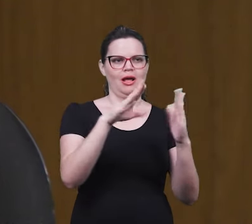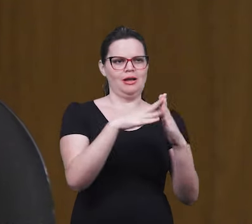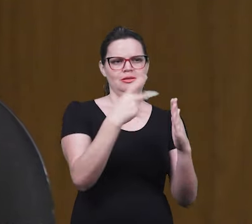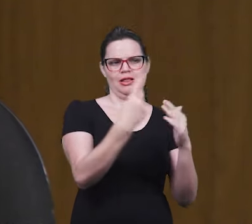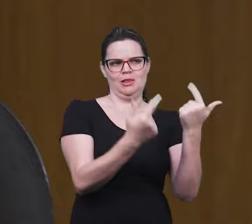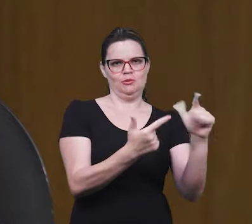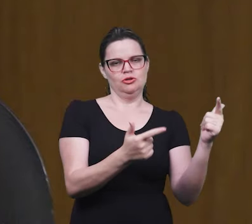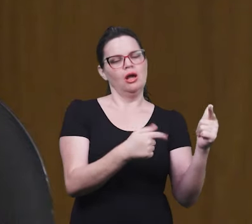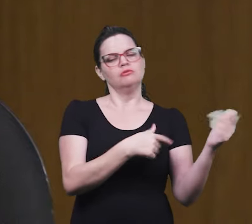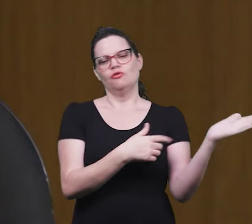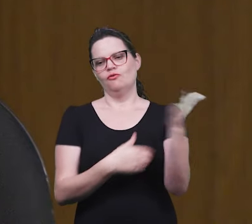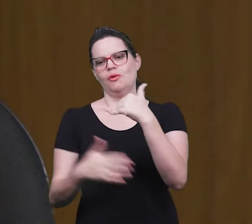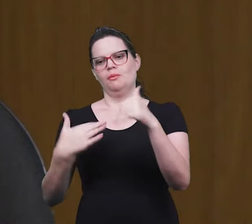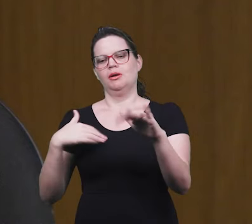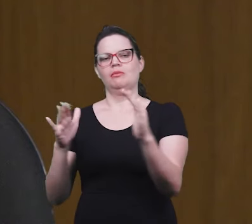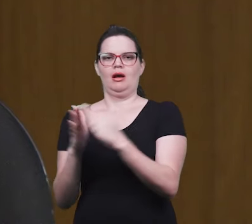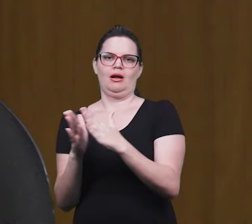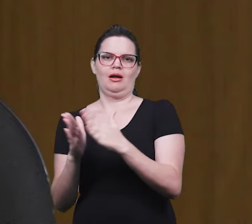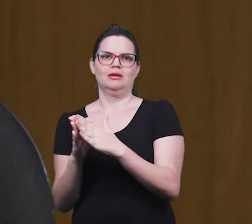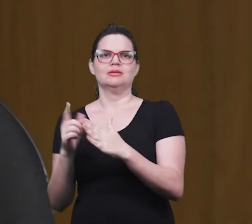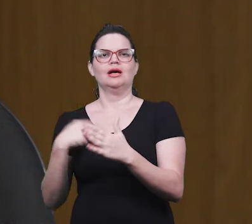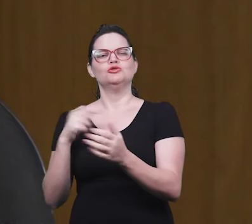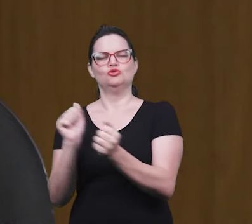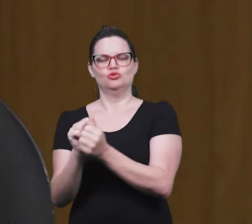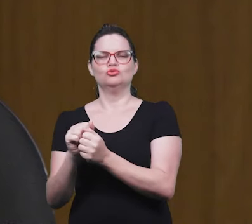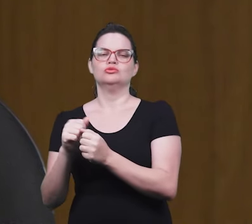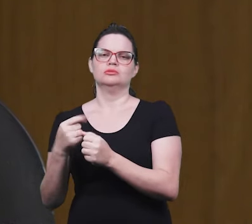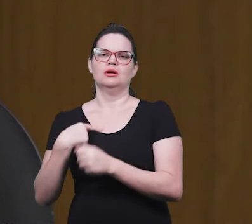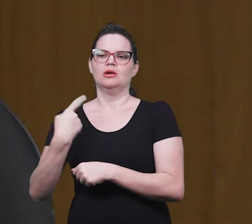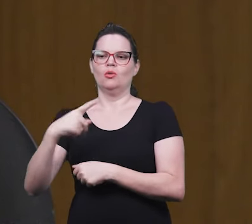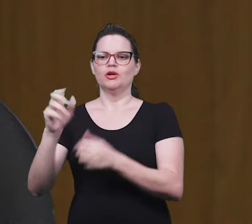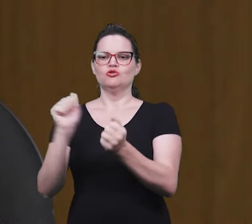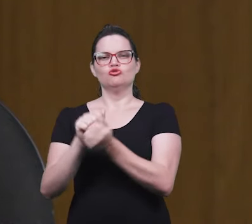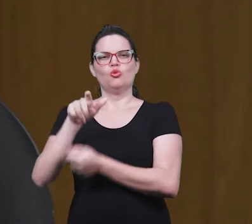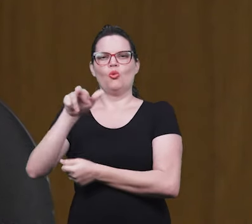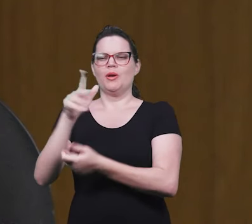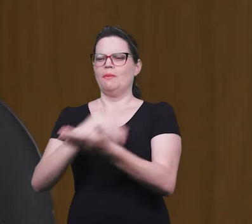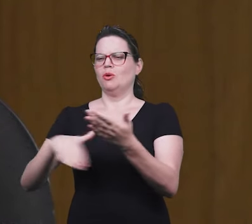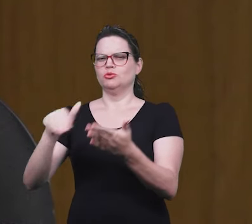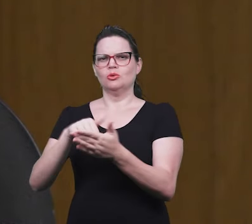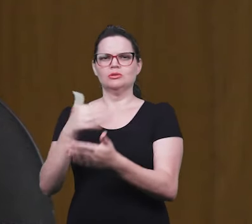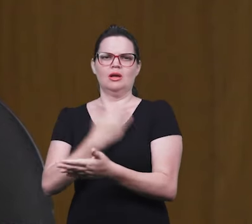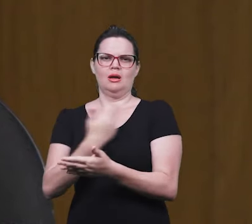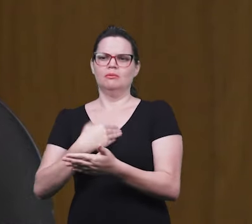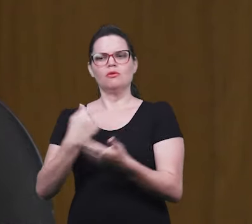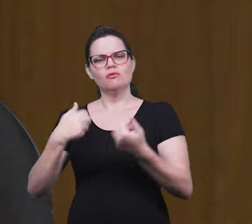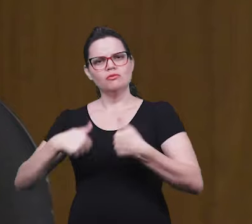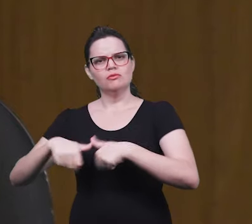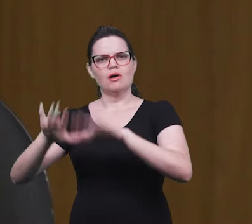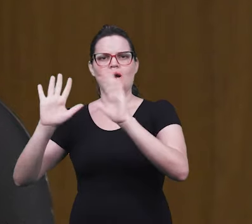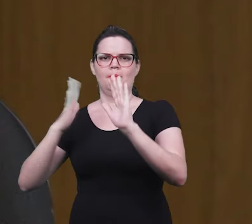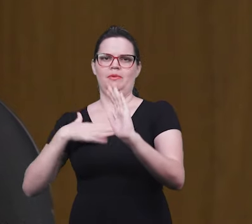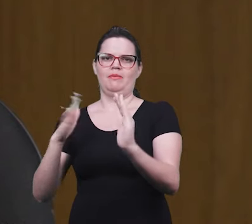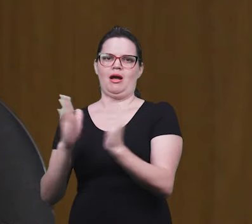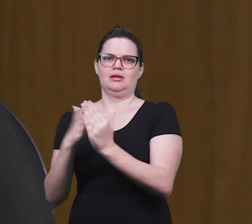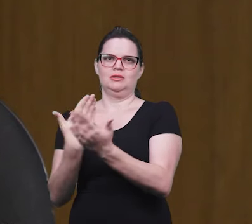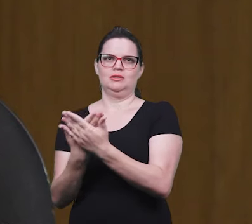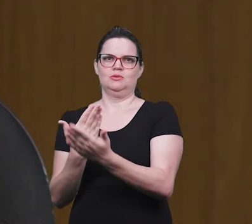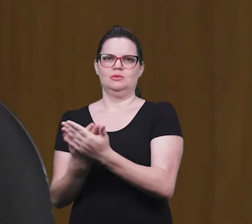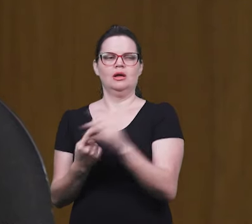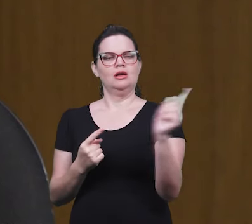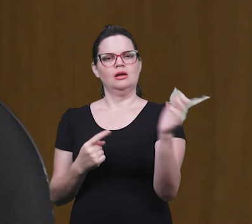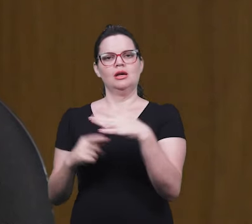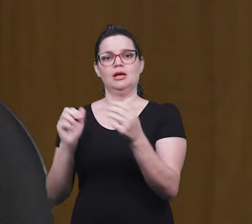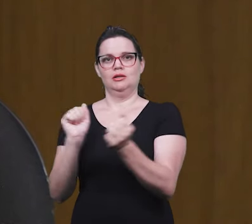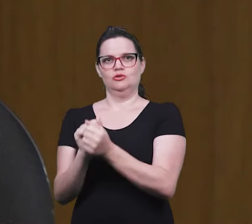E eu também ia para lá estudar, fazer os deveres, minhas irmãs e colegas também. E ele ficava lá